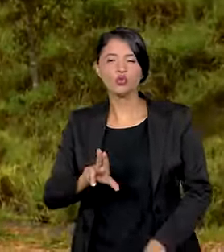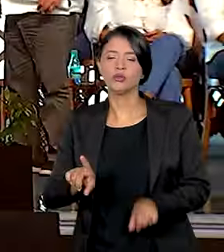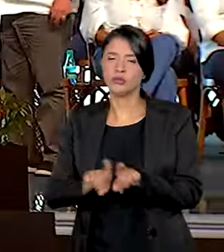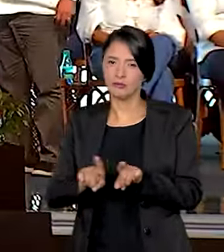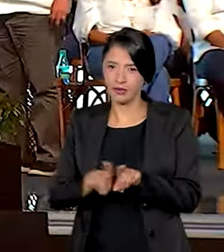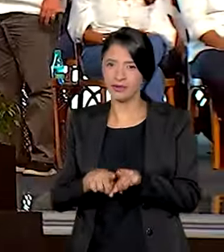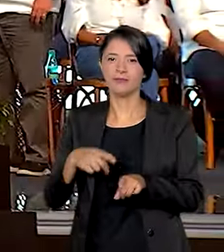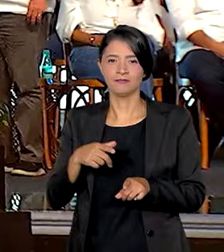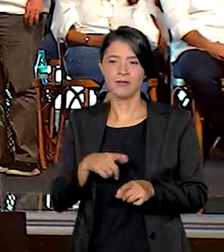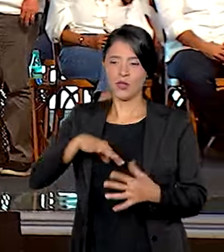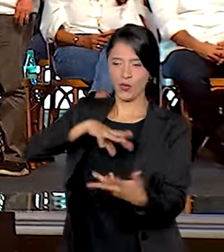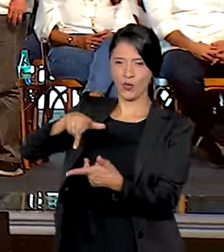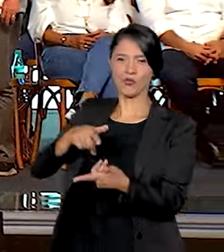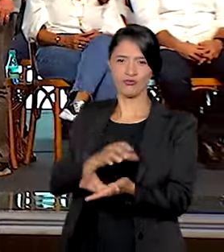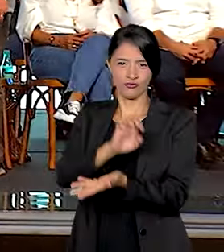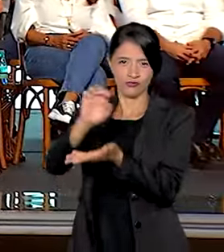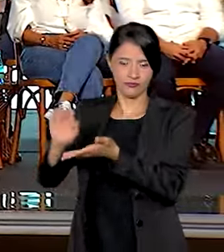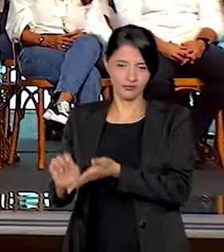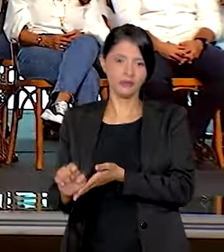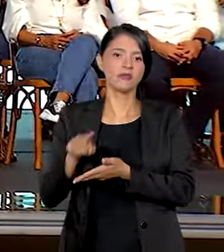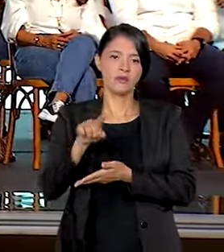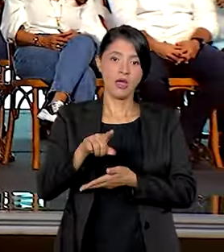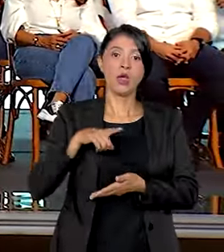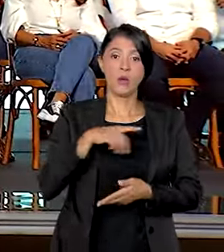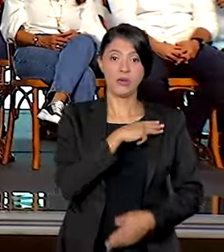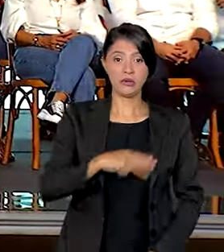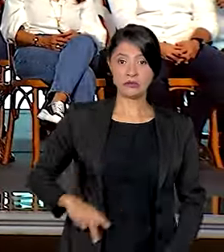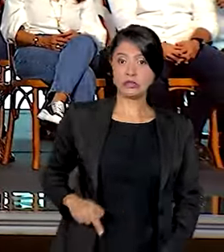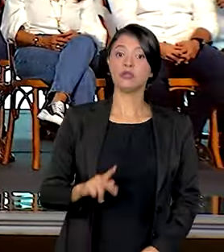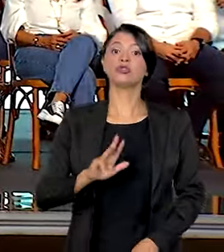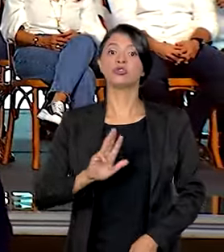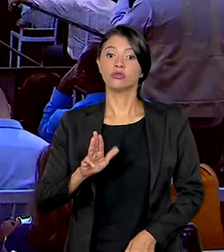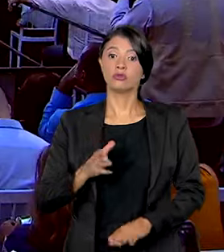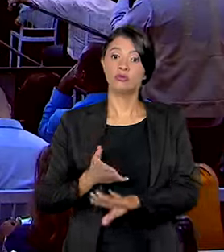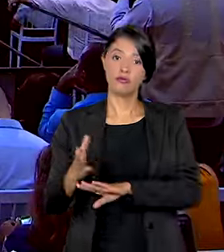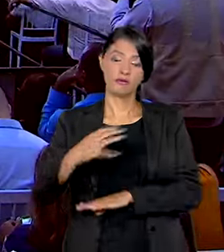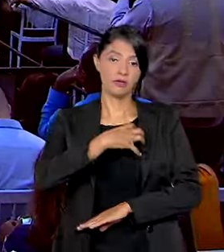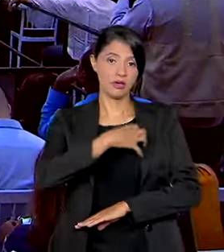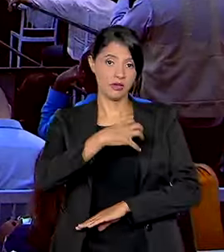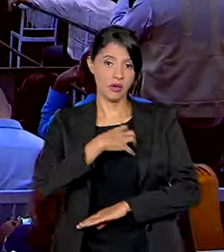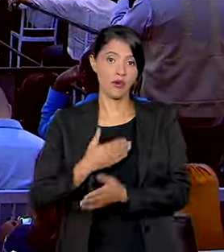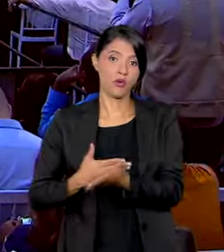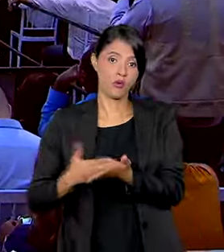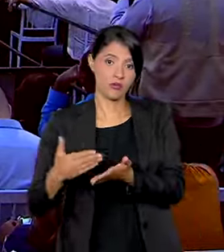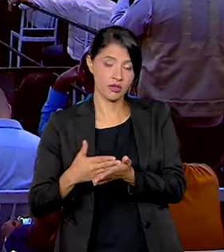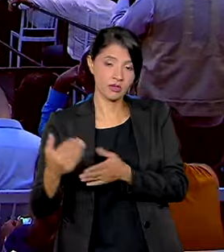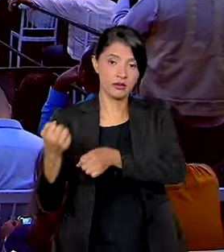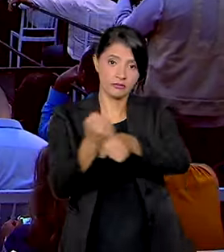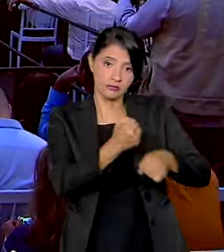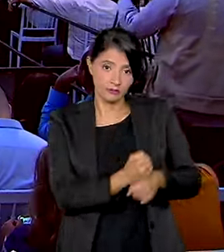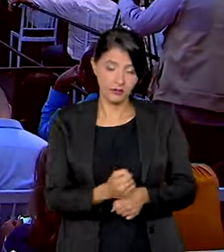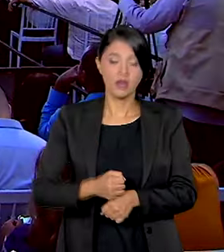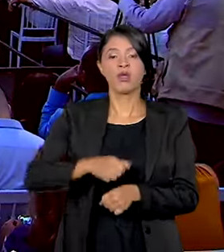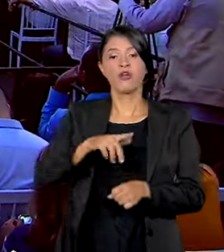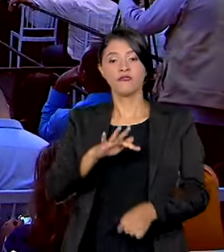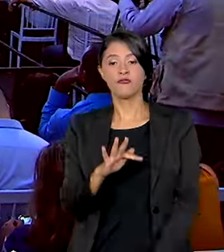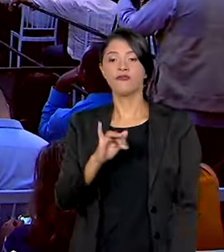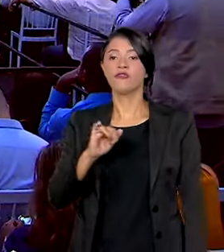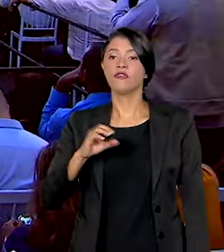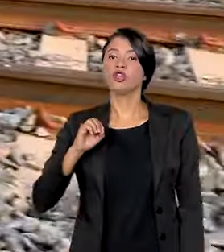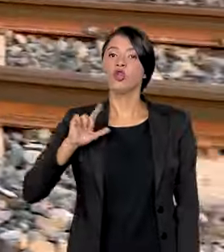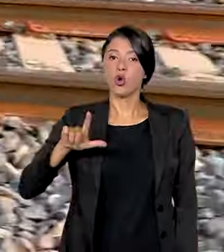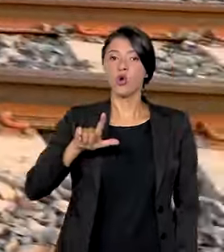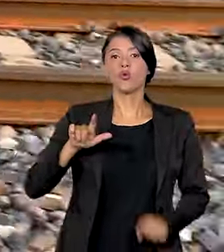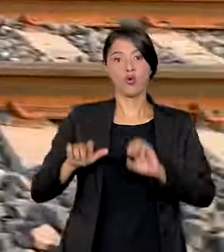mundo. Em julho, o presidente Lula foi à Bahia para dar início às obras da Ferrovia de Integração Oeste-Leste, a